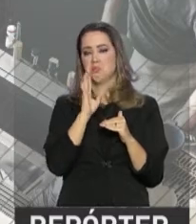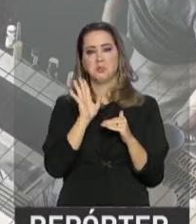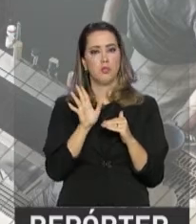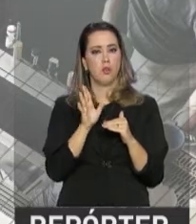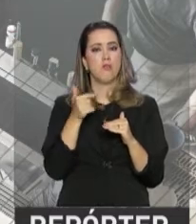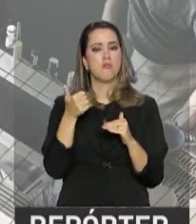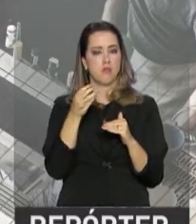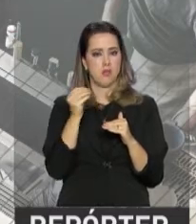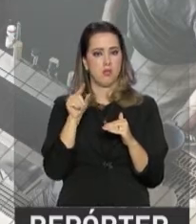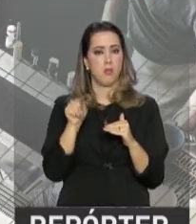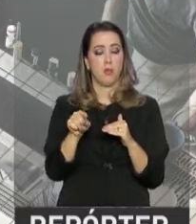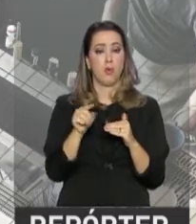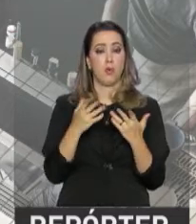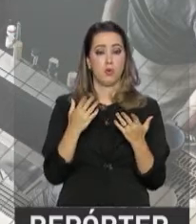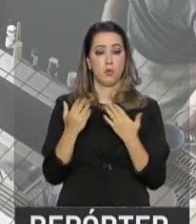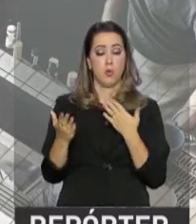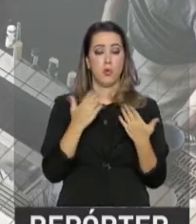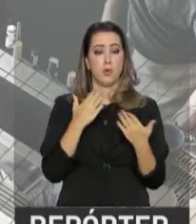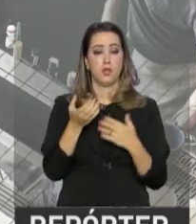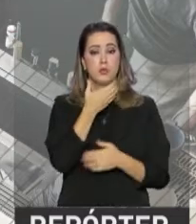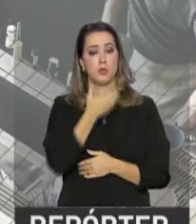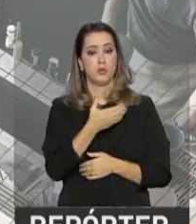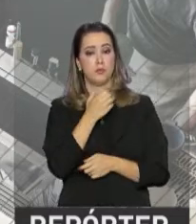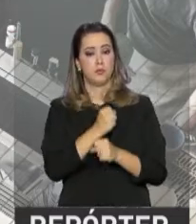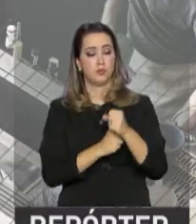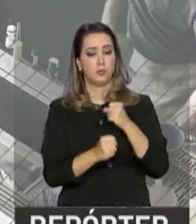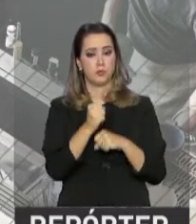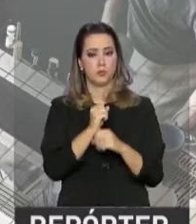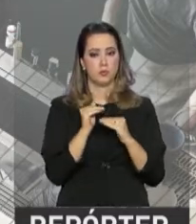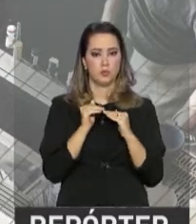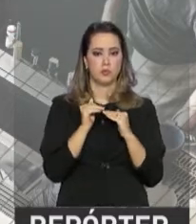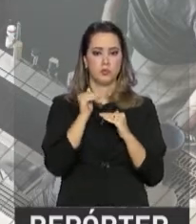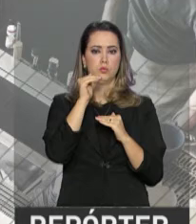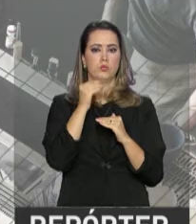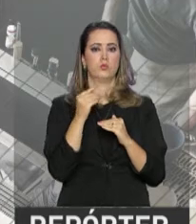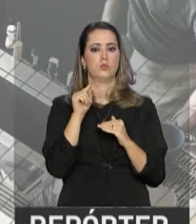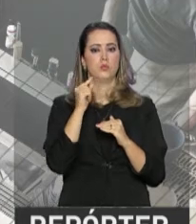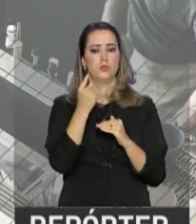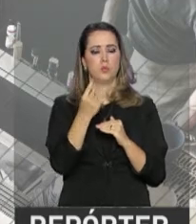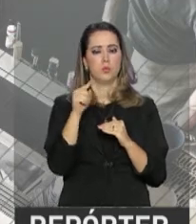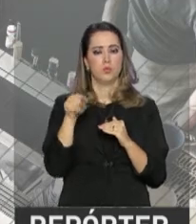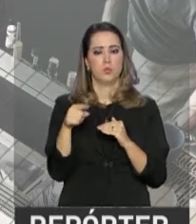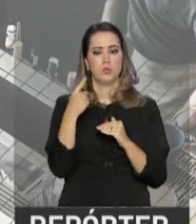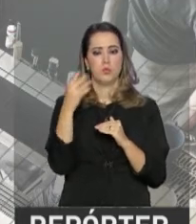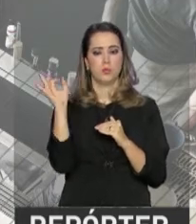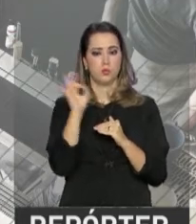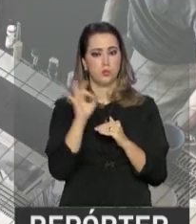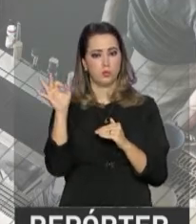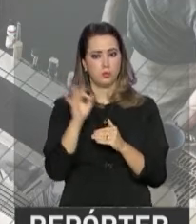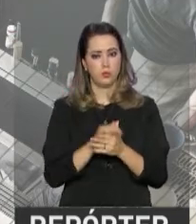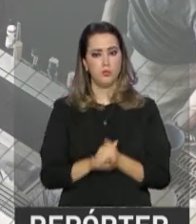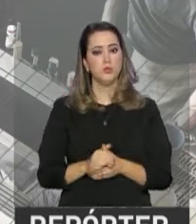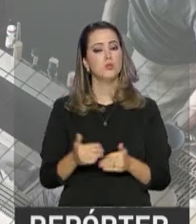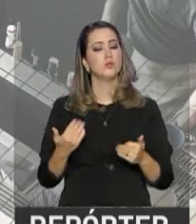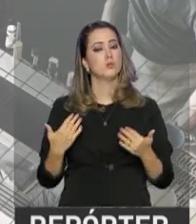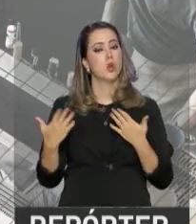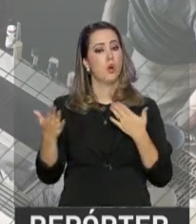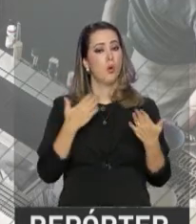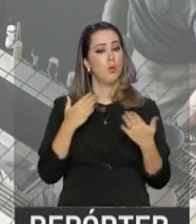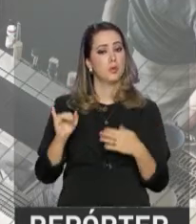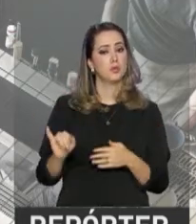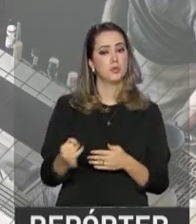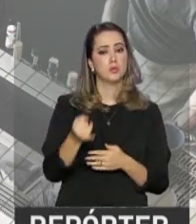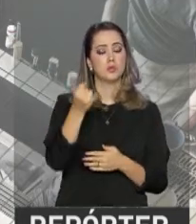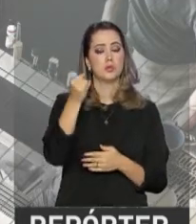pontos na comparação com dezembro do ano passado o indicador evoluiu 1,1 por cento em relação a janeiro